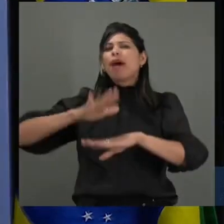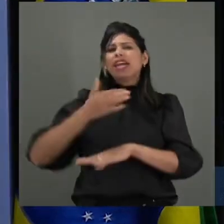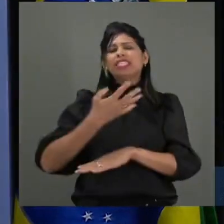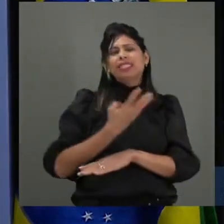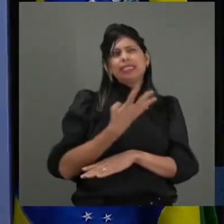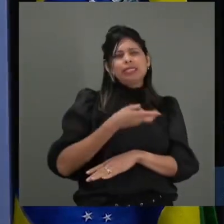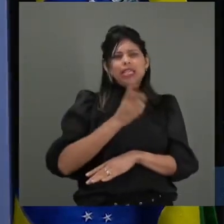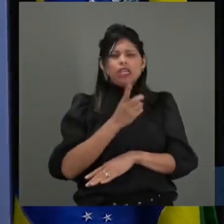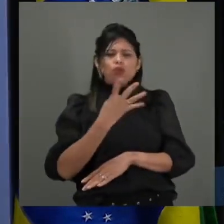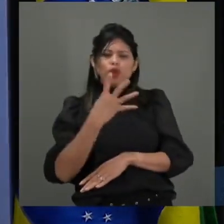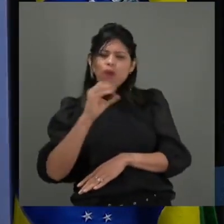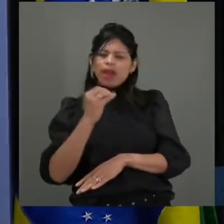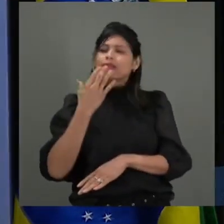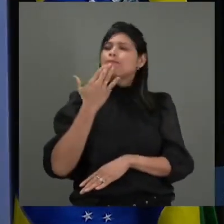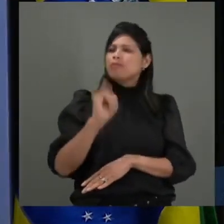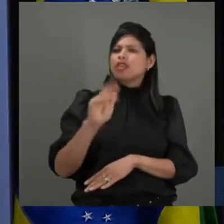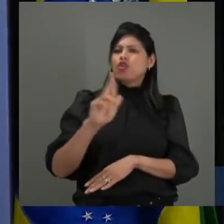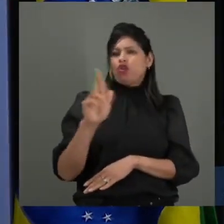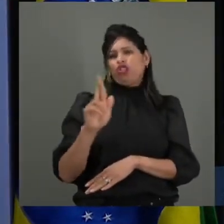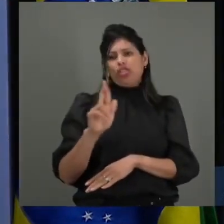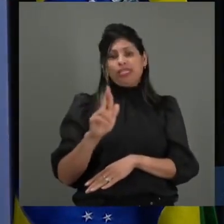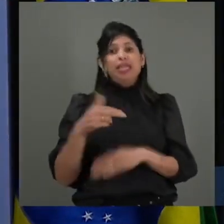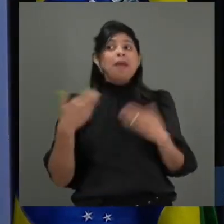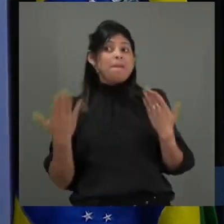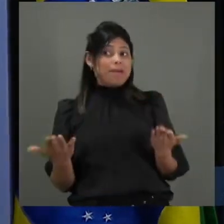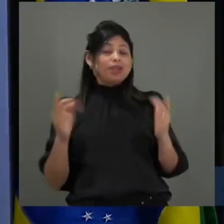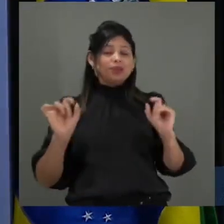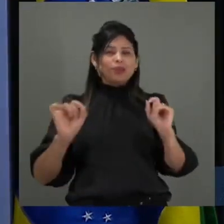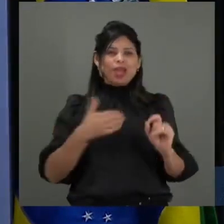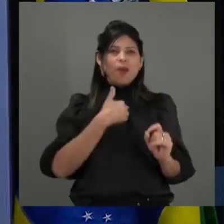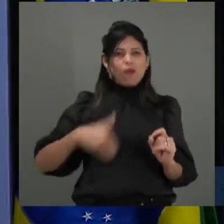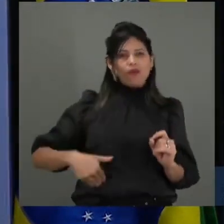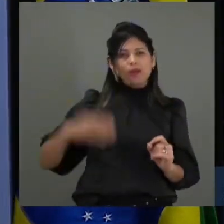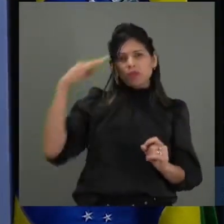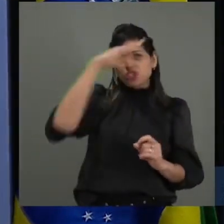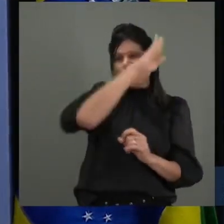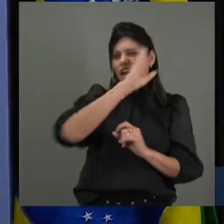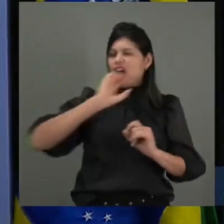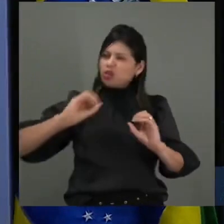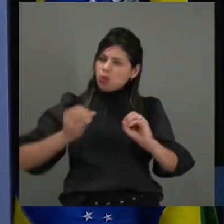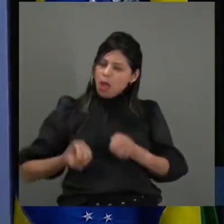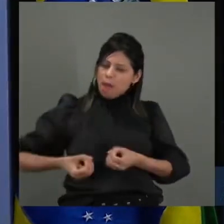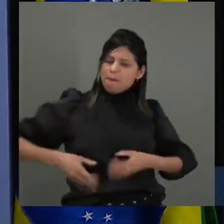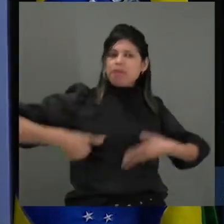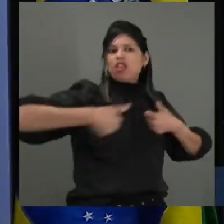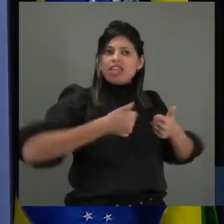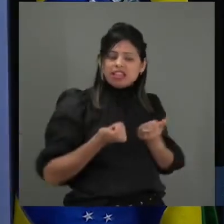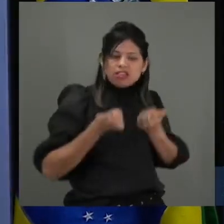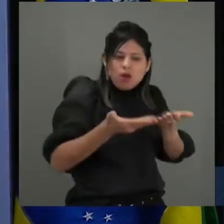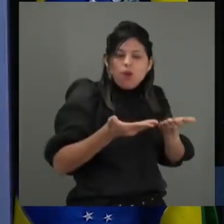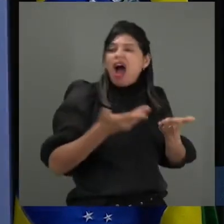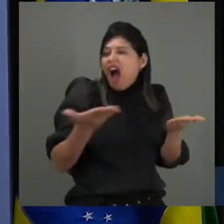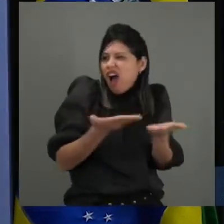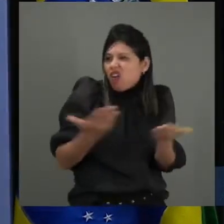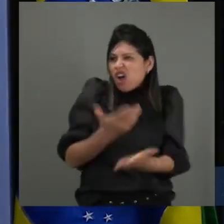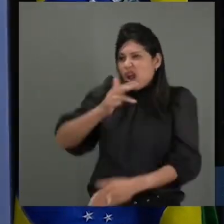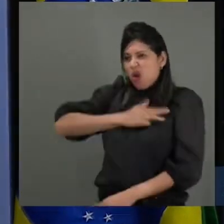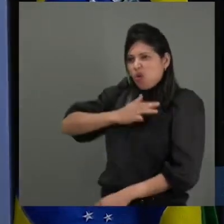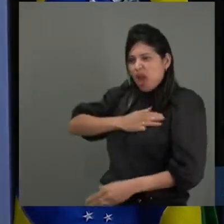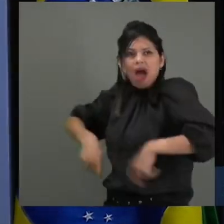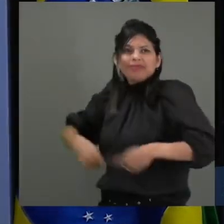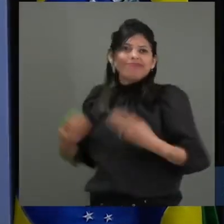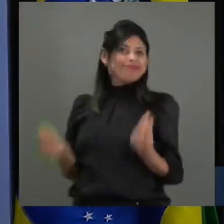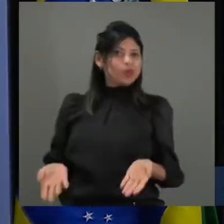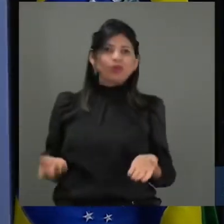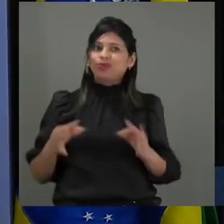bilhões de reais. Bolsonaro entregou o país com um tanque cheio e Lula está gastando tudo. O Brasil só não parou